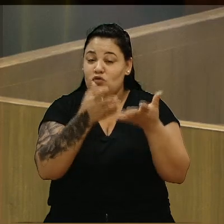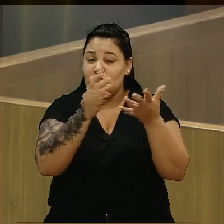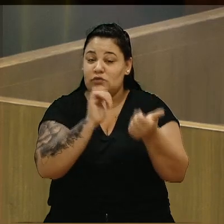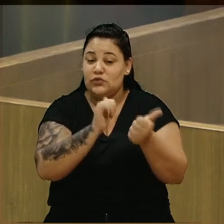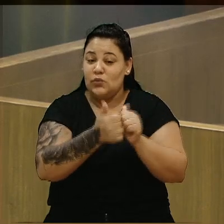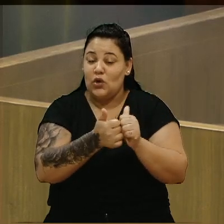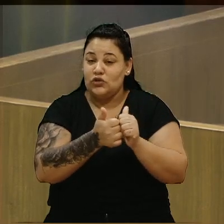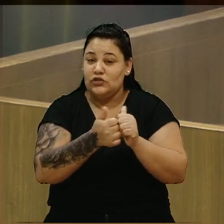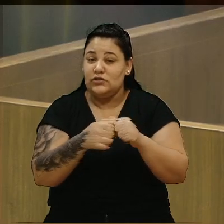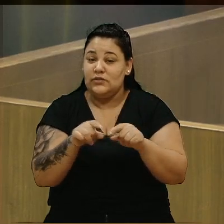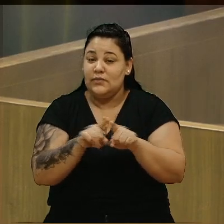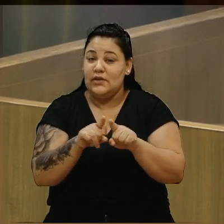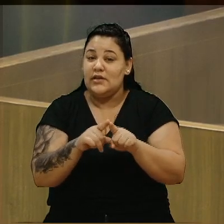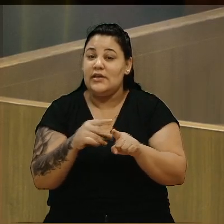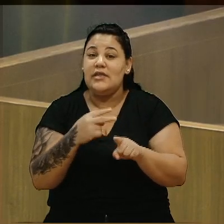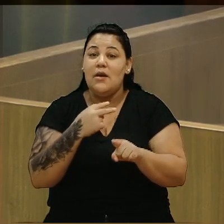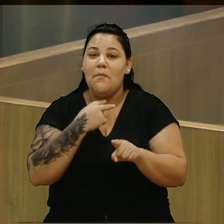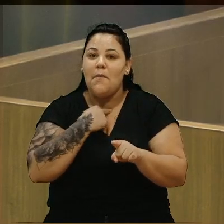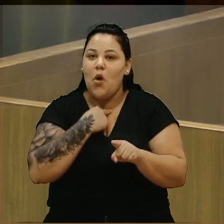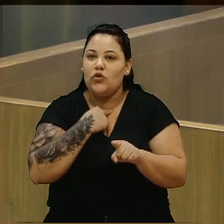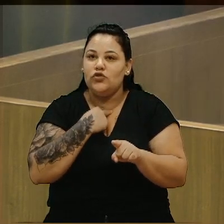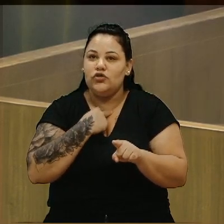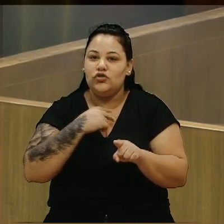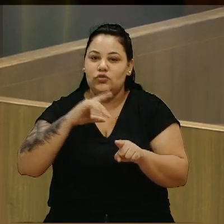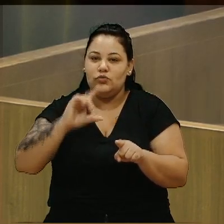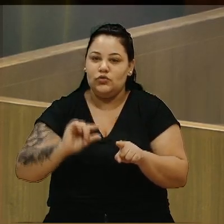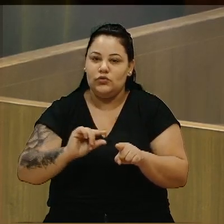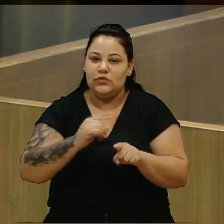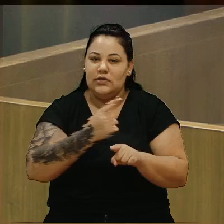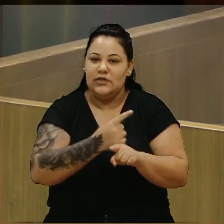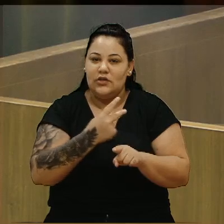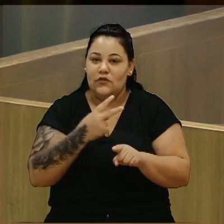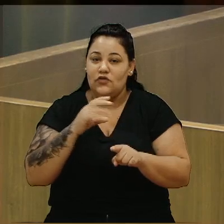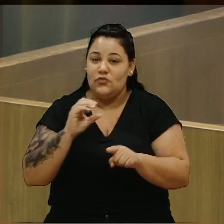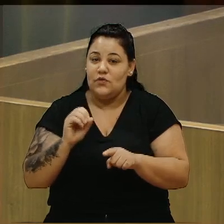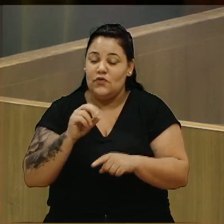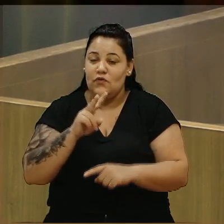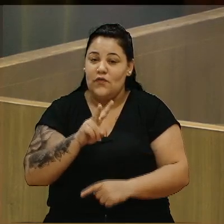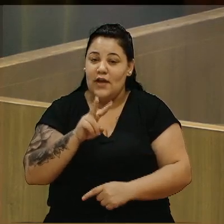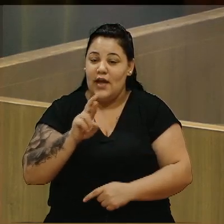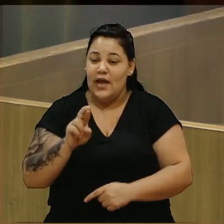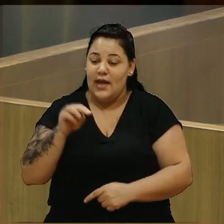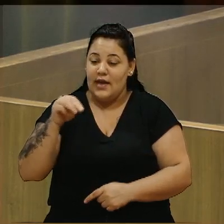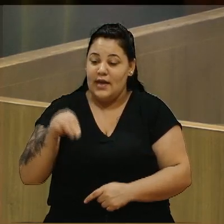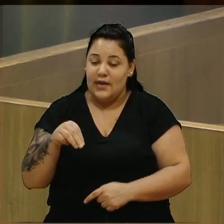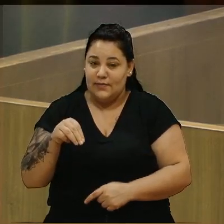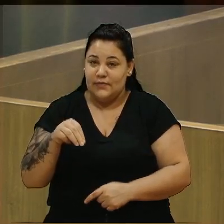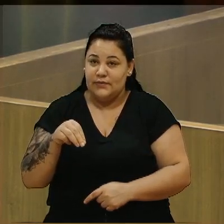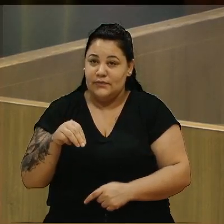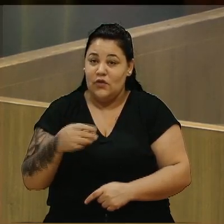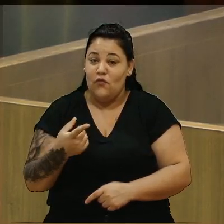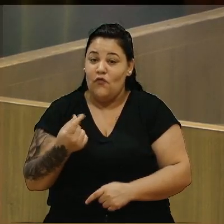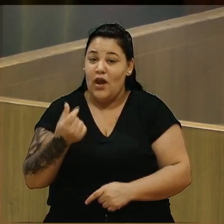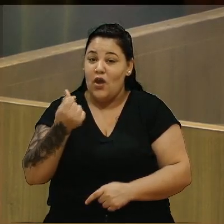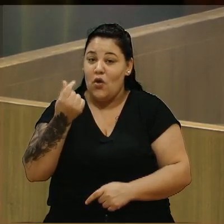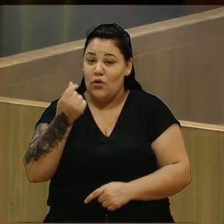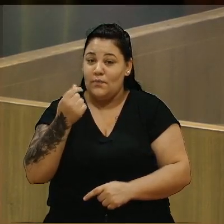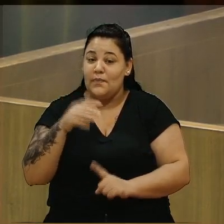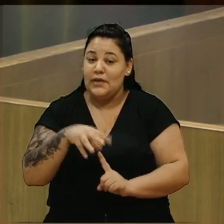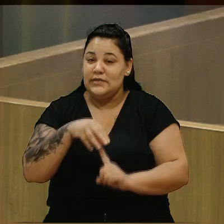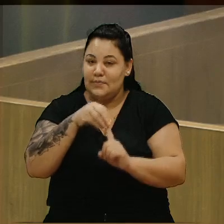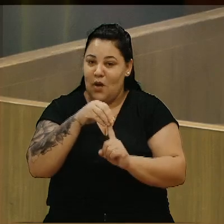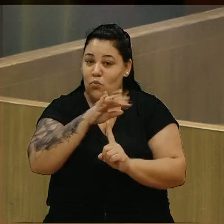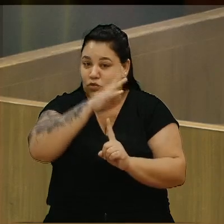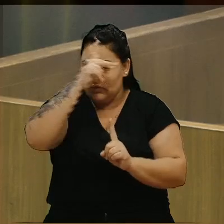não poderá ser inferior a 120 mil VRMs, os valores de referência municipal, que em